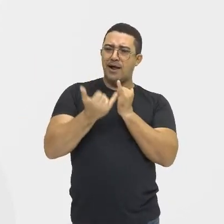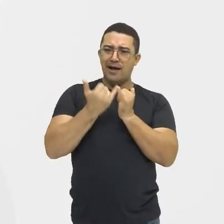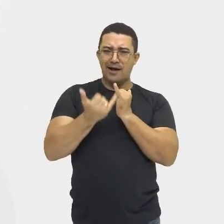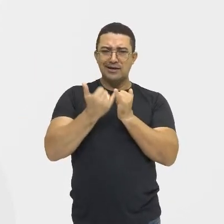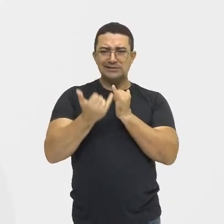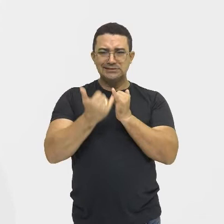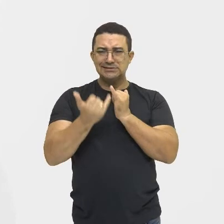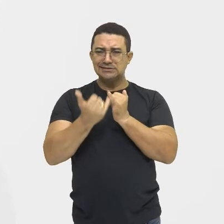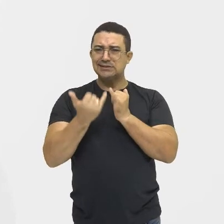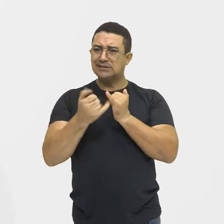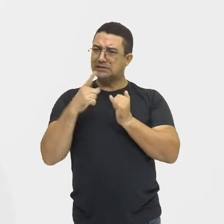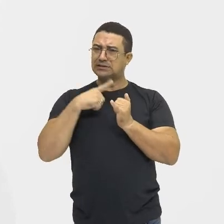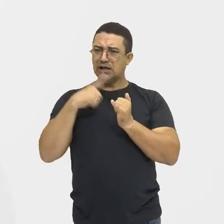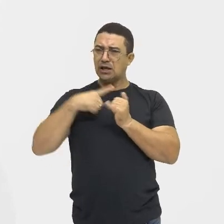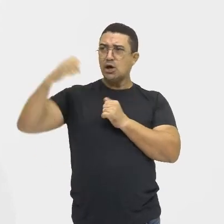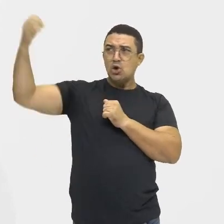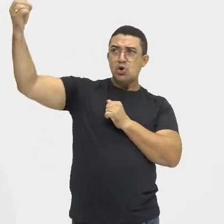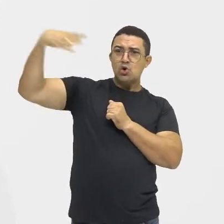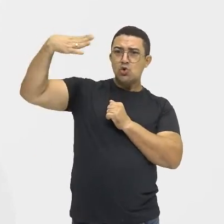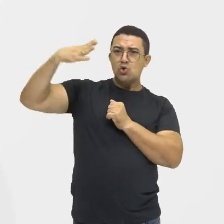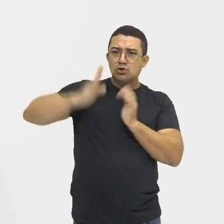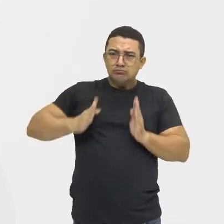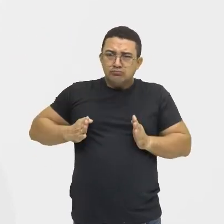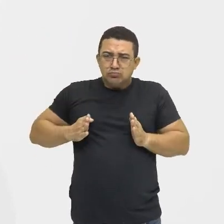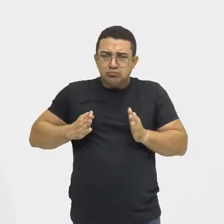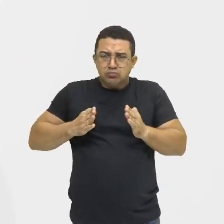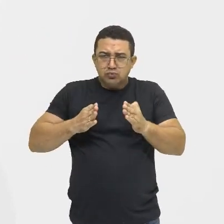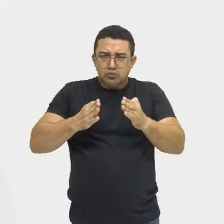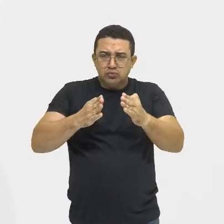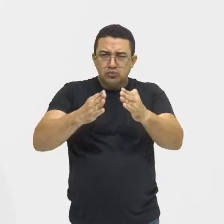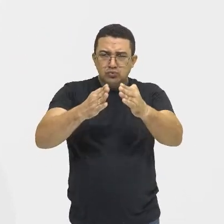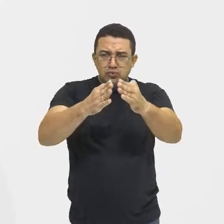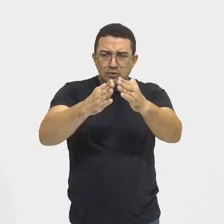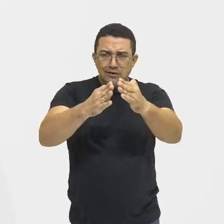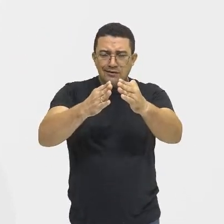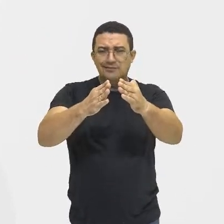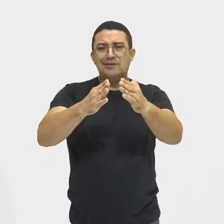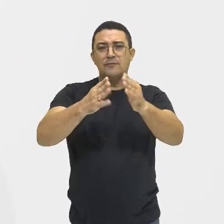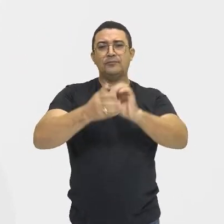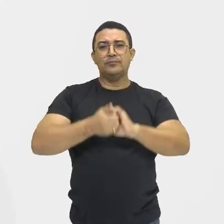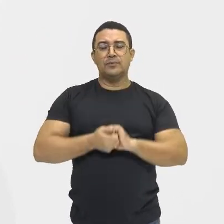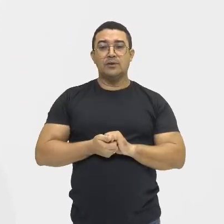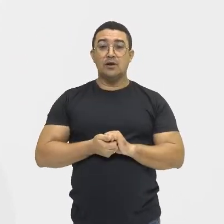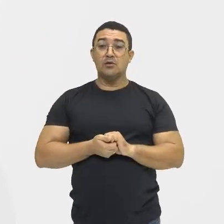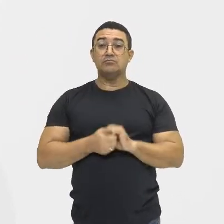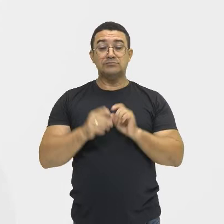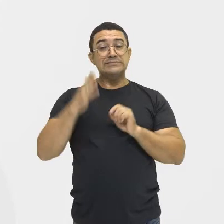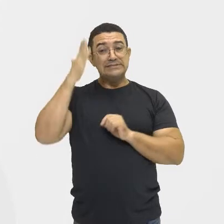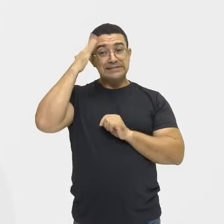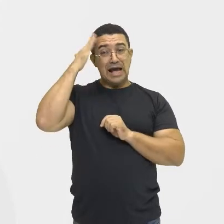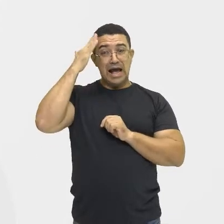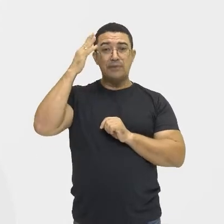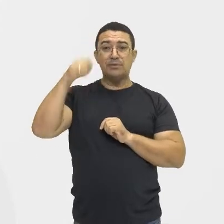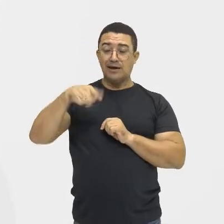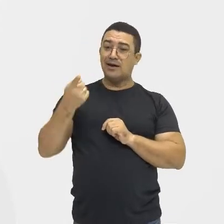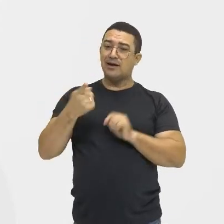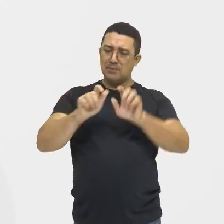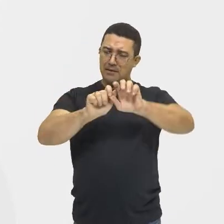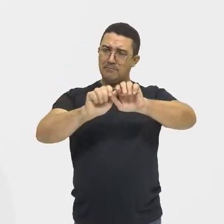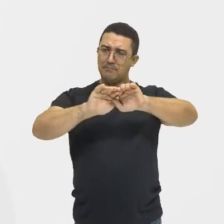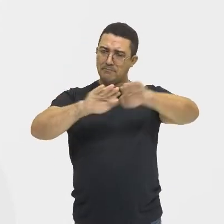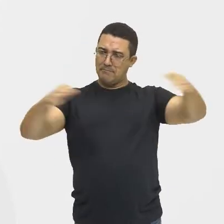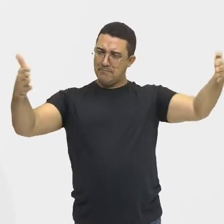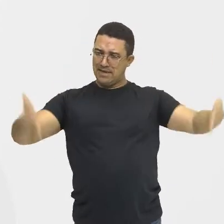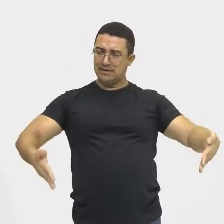que tem algo, uma luz penetrando na obra em diagonal. Ora, nós sabemos que aqui é uma ceia.